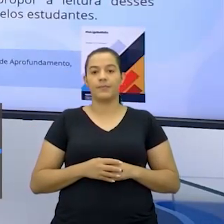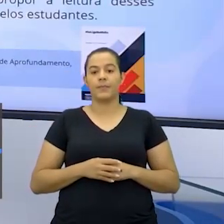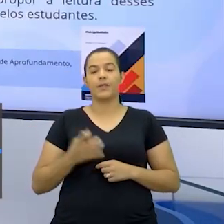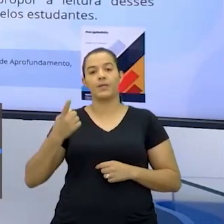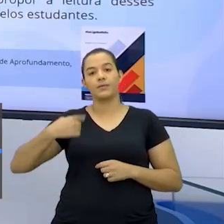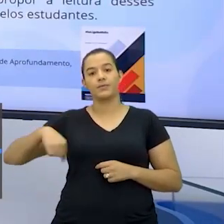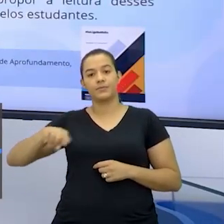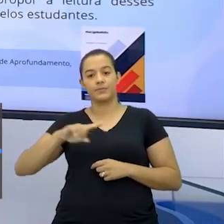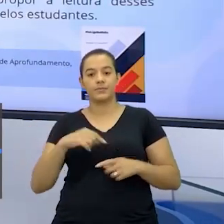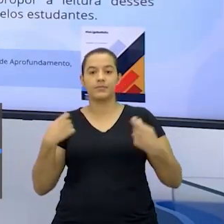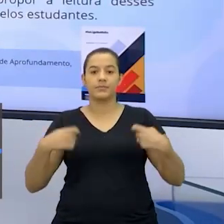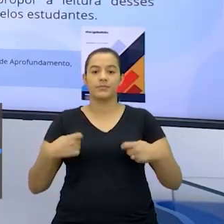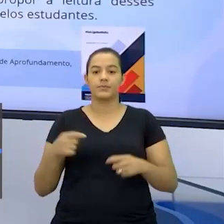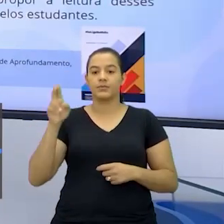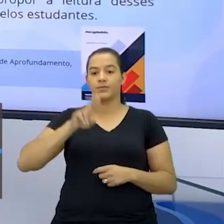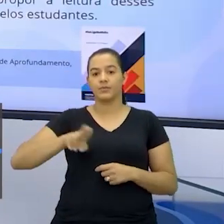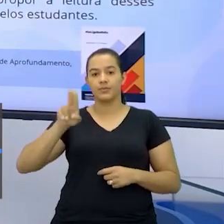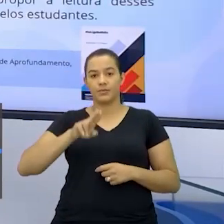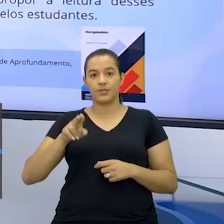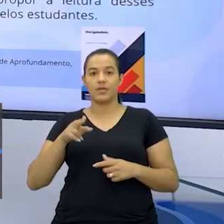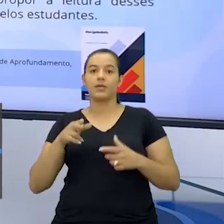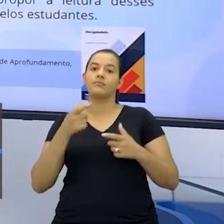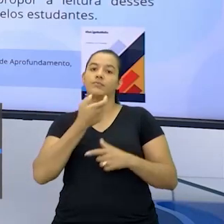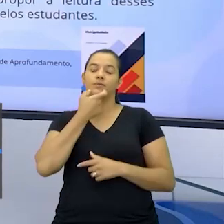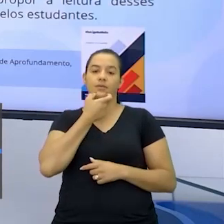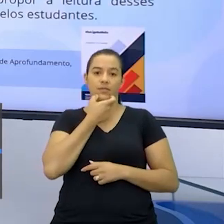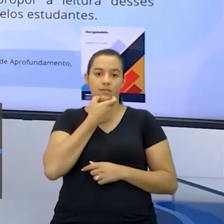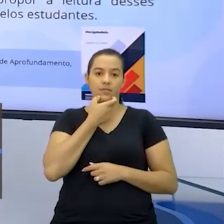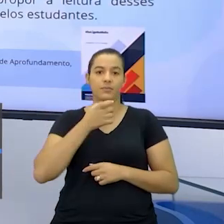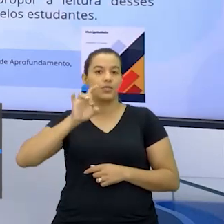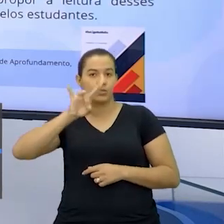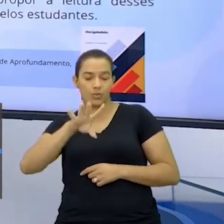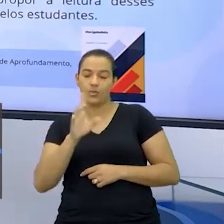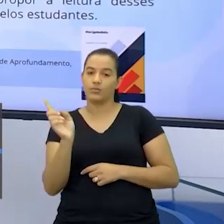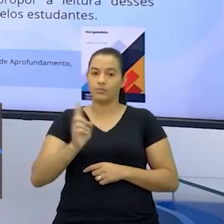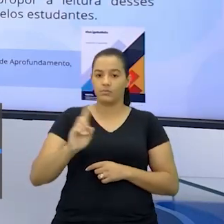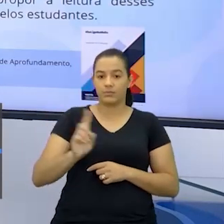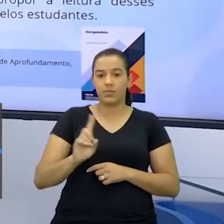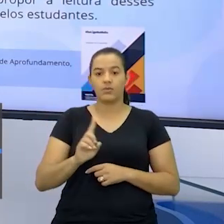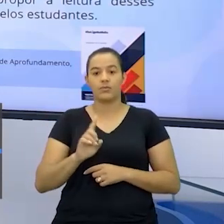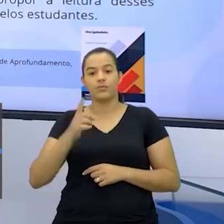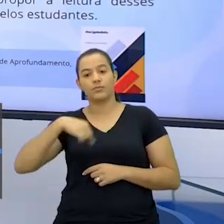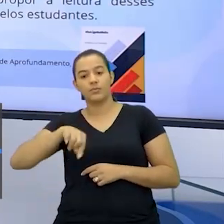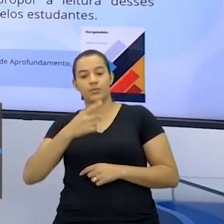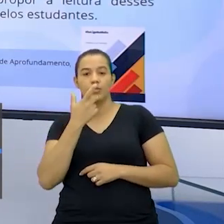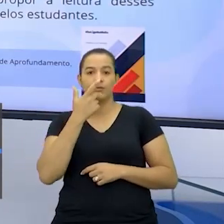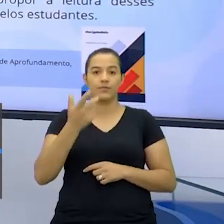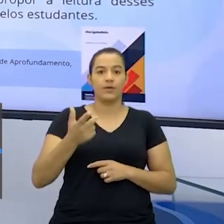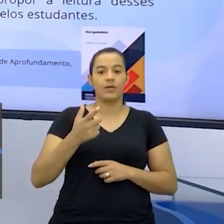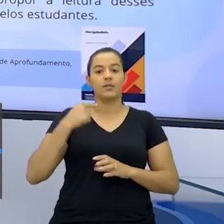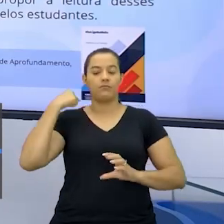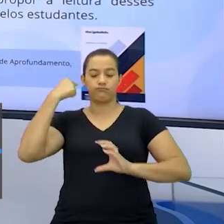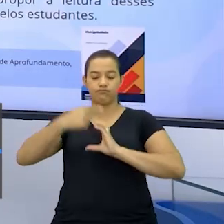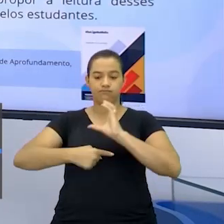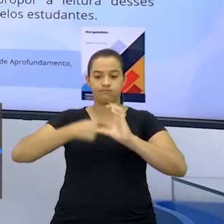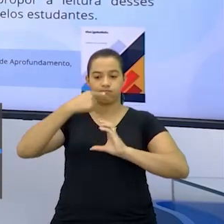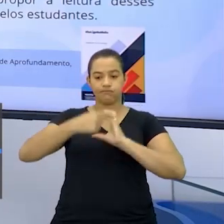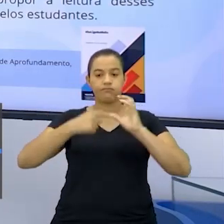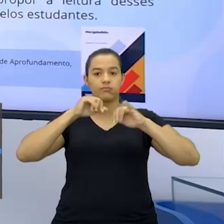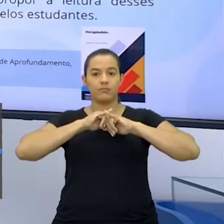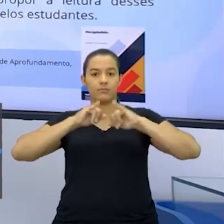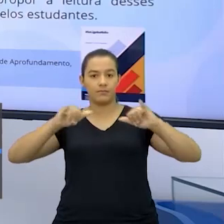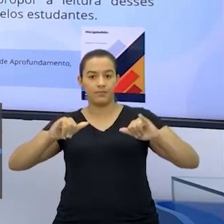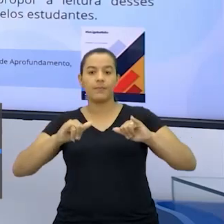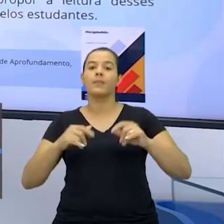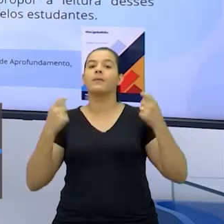Nós vamos usar muito a língua inglesa nessa aula, mas não apenas a língua inglesa. Quando a gente fala de Observatório de Imprensa Internacional,